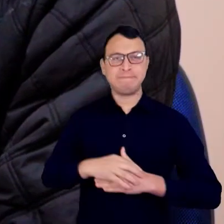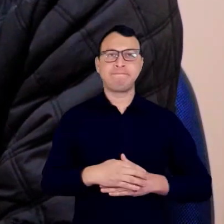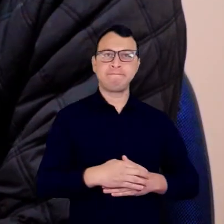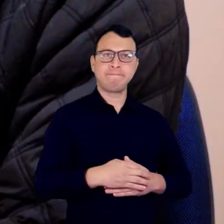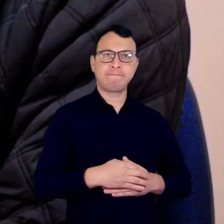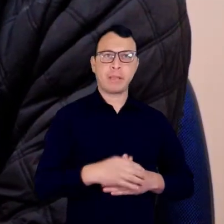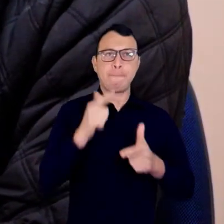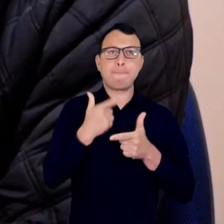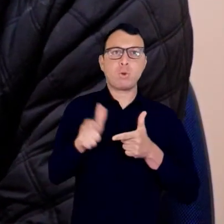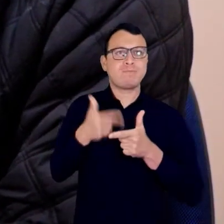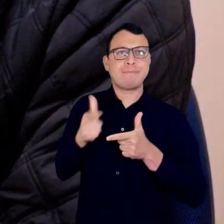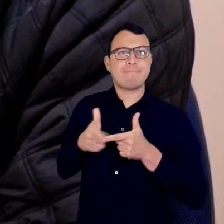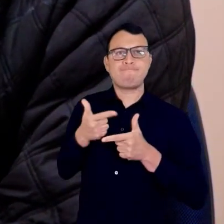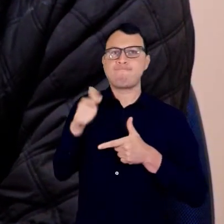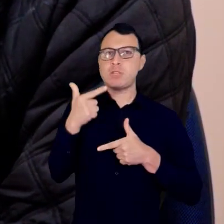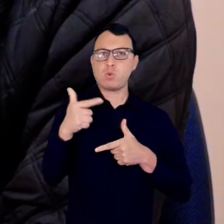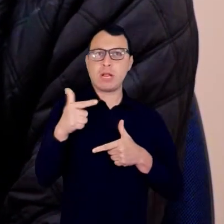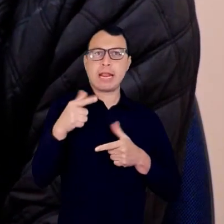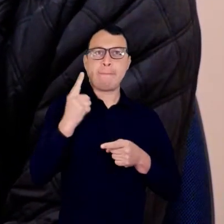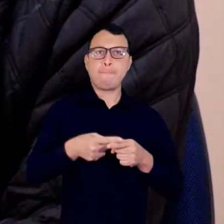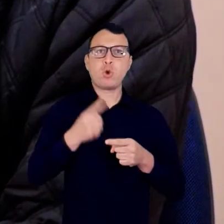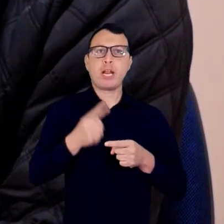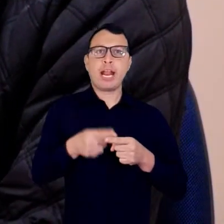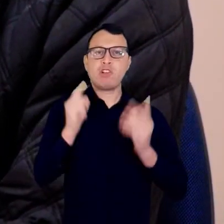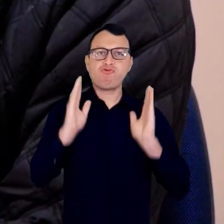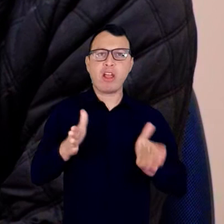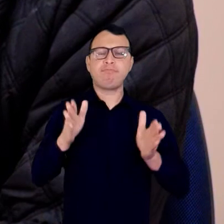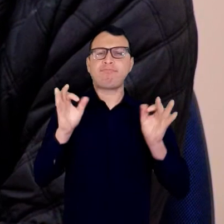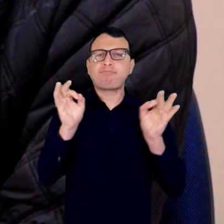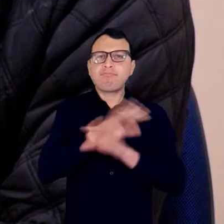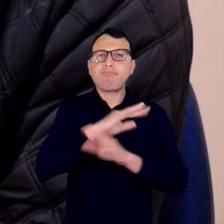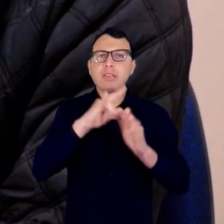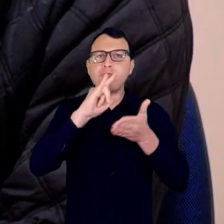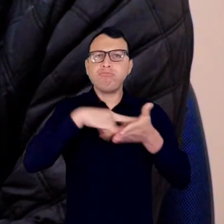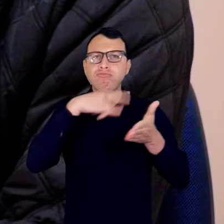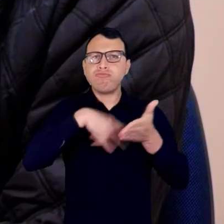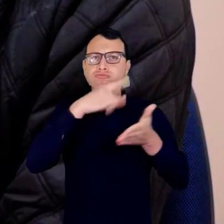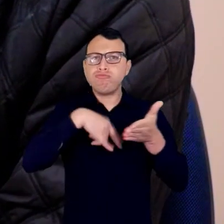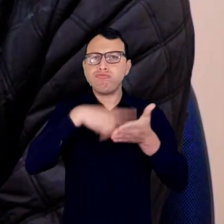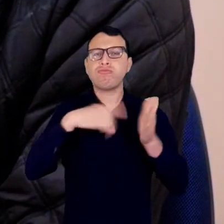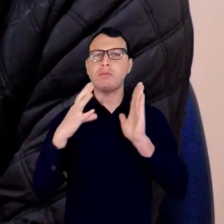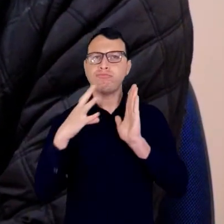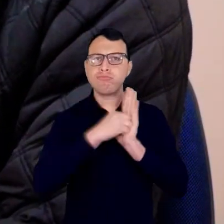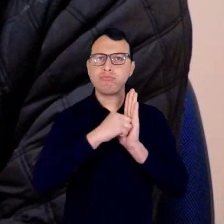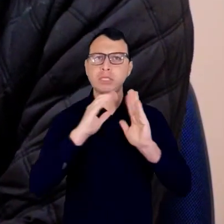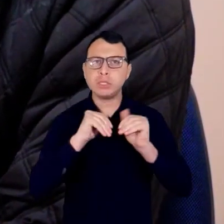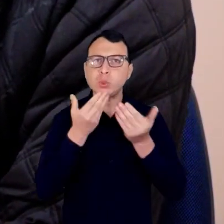sem muitos problemas já, tudo se encaminhando, né, podendo tirar a documentação dela, matricular